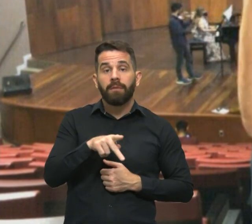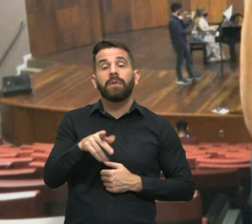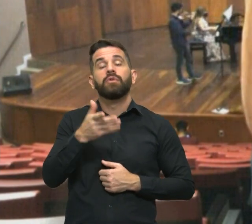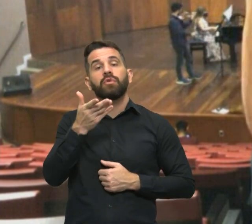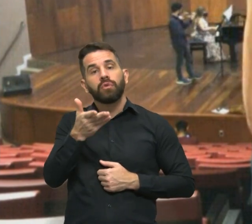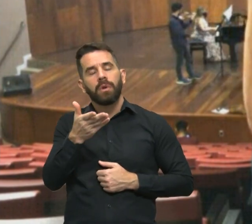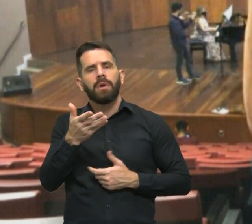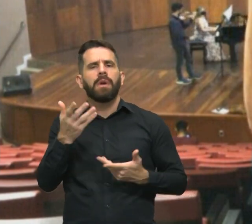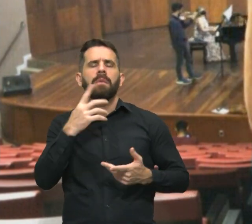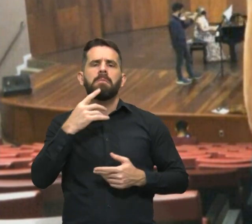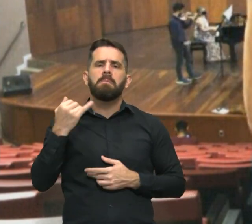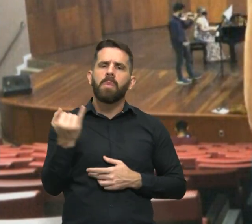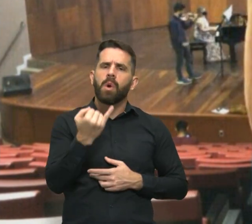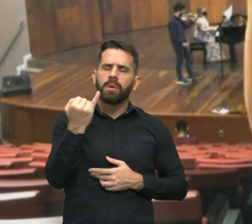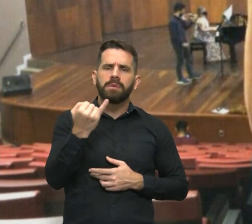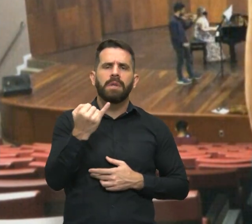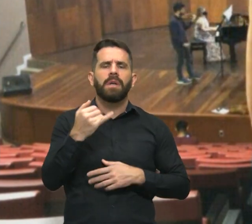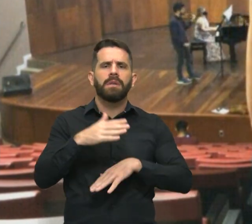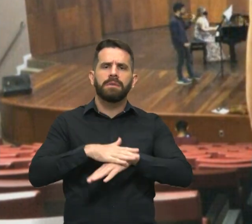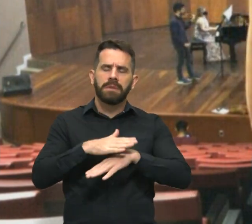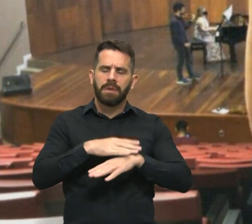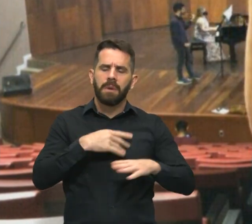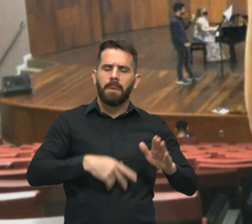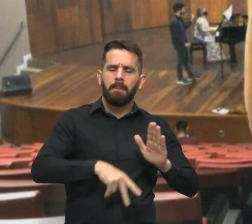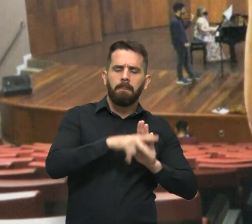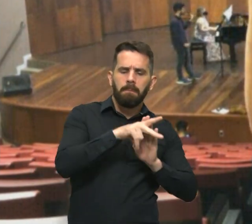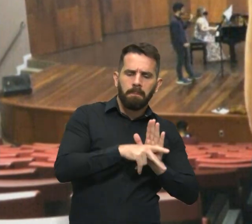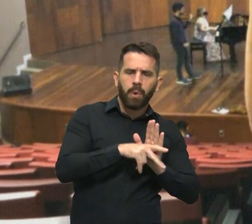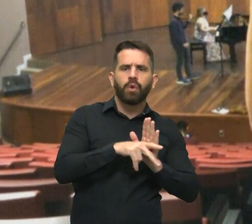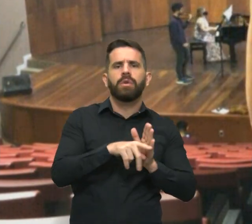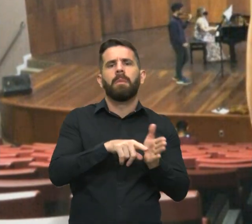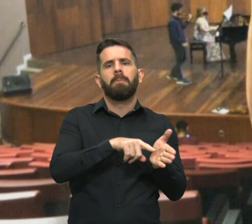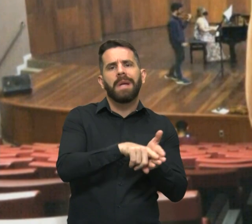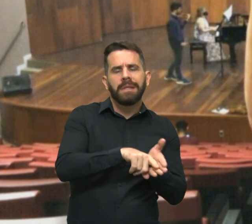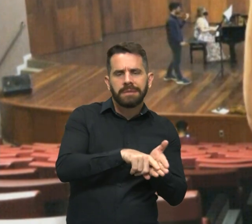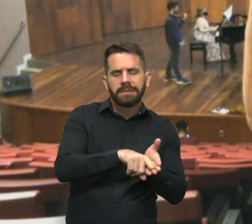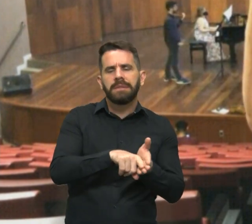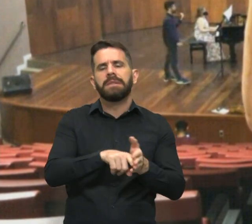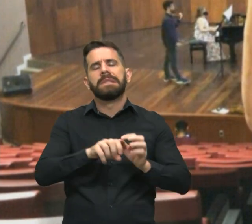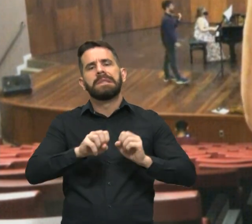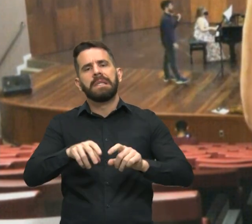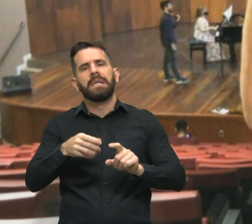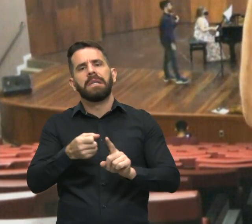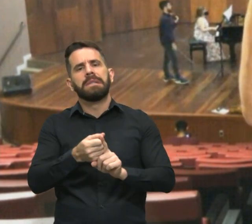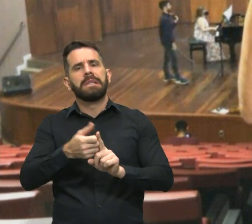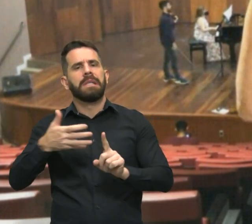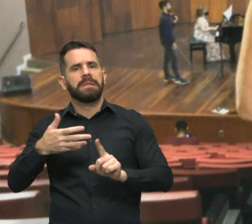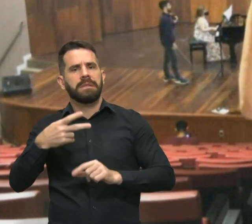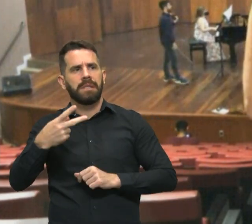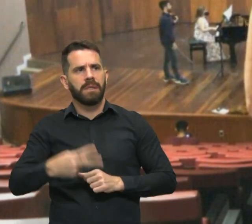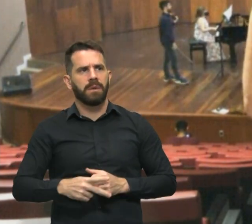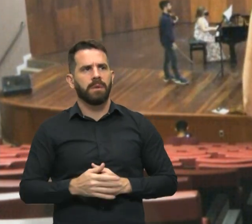pesquisa, ensino e extensão na Escola de Música e Artes Cênicas aqui da UFG?